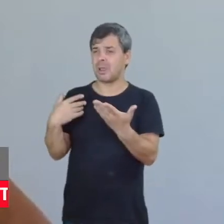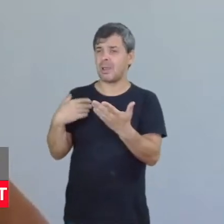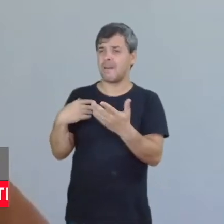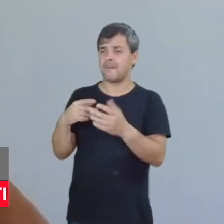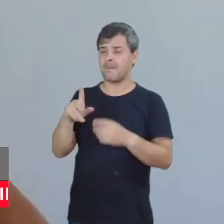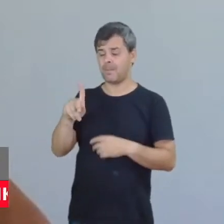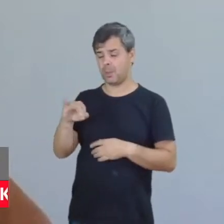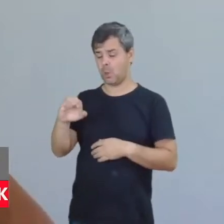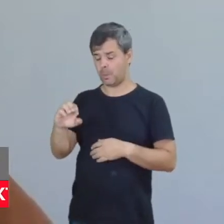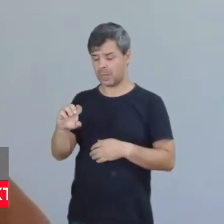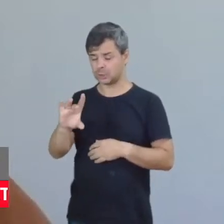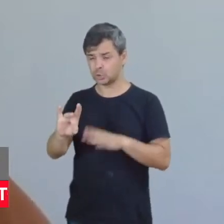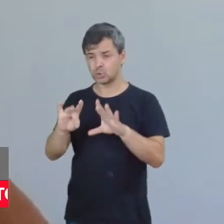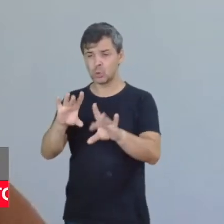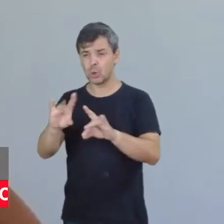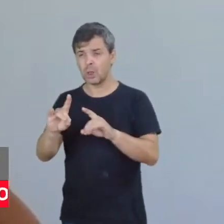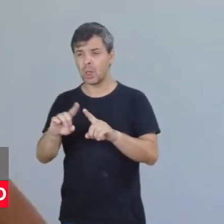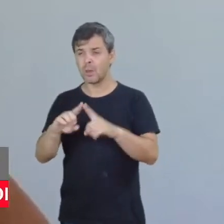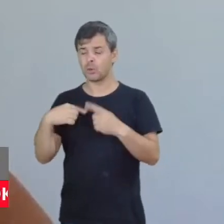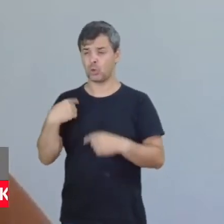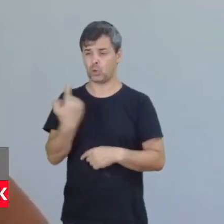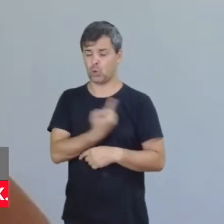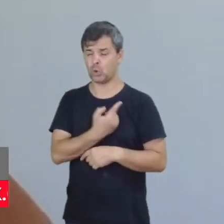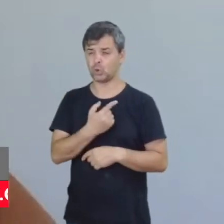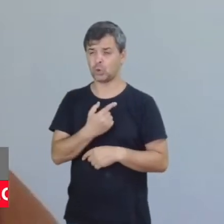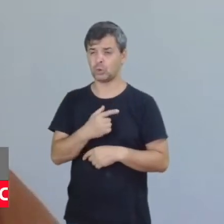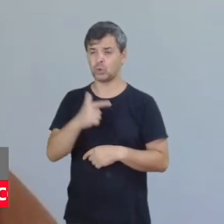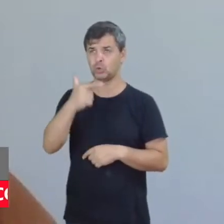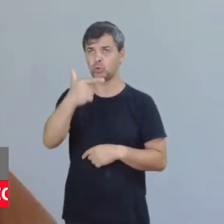PAC Seleções, nós conseguimos